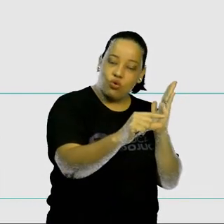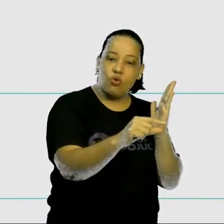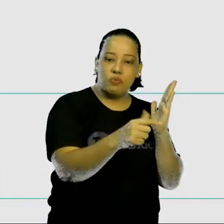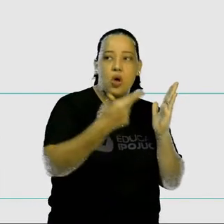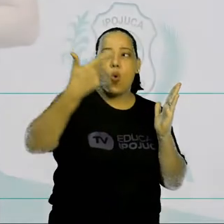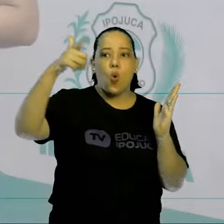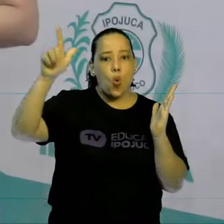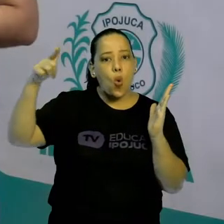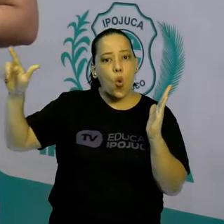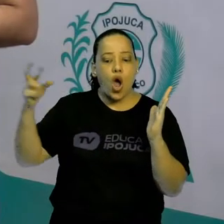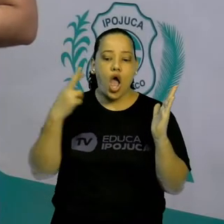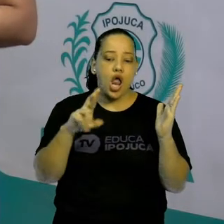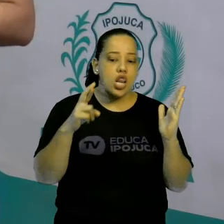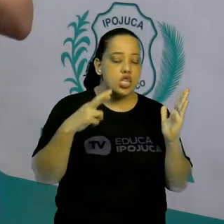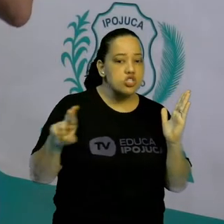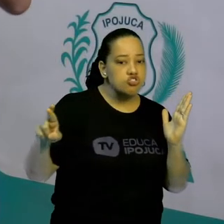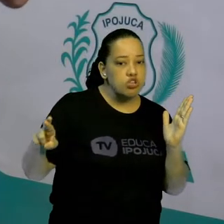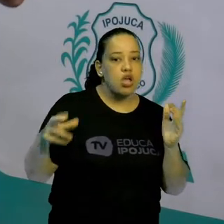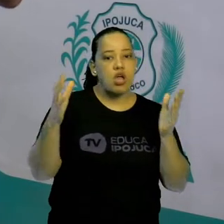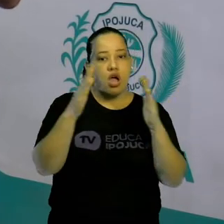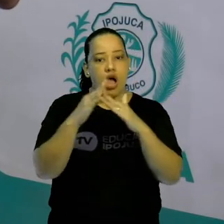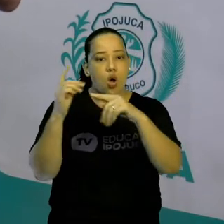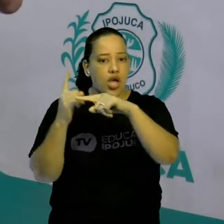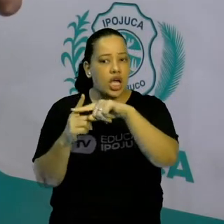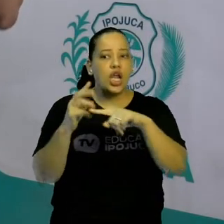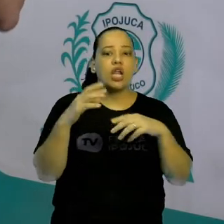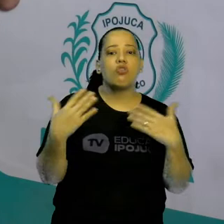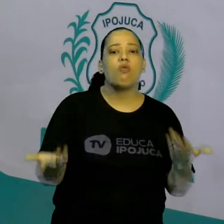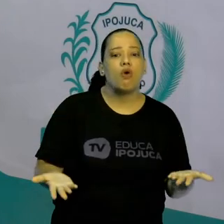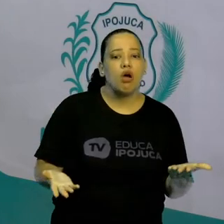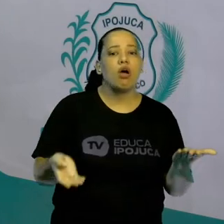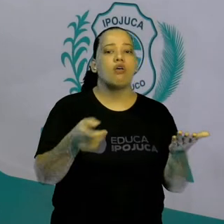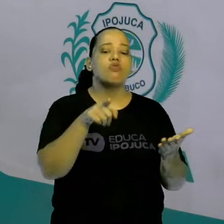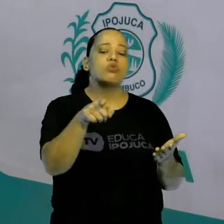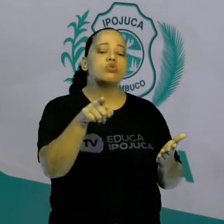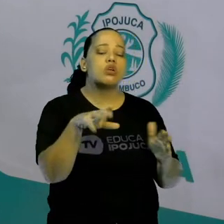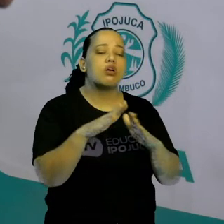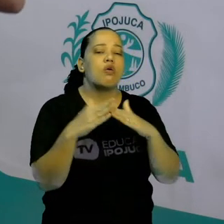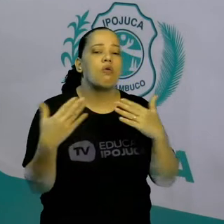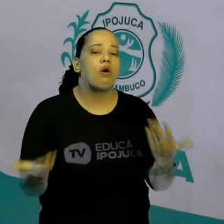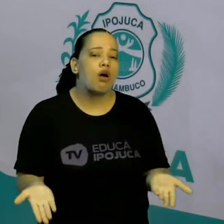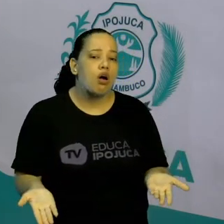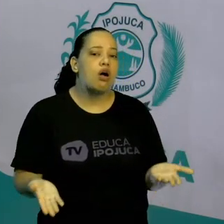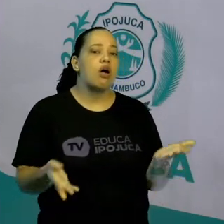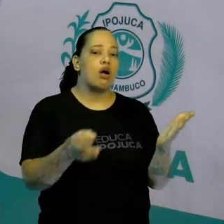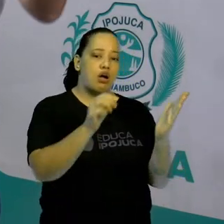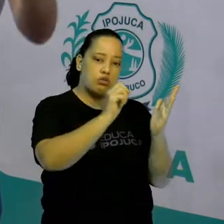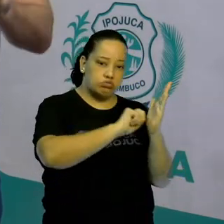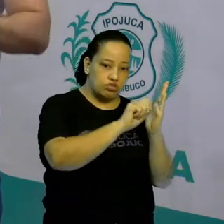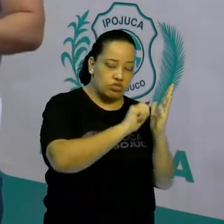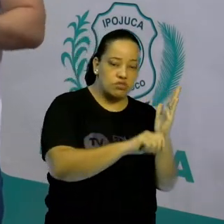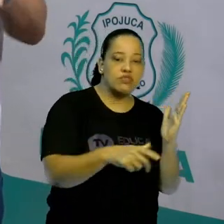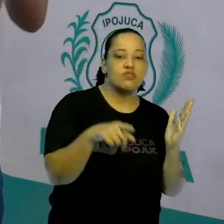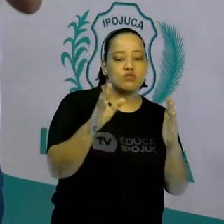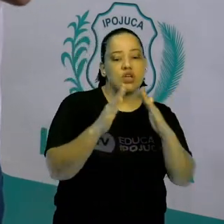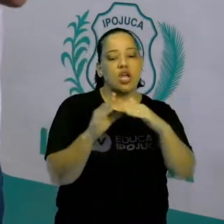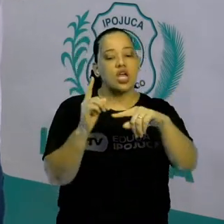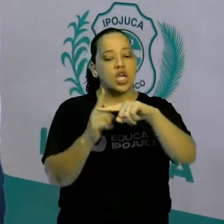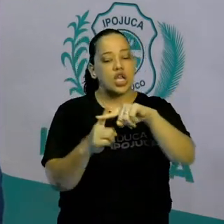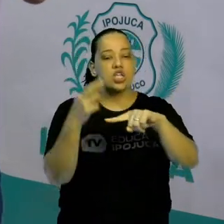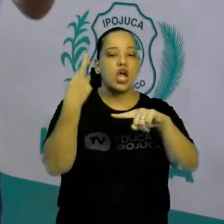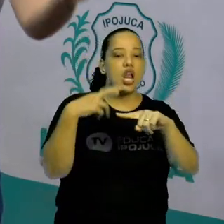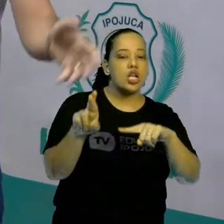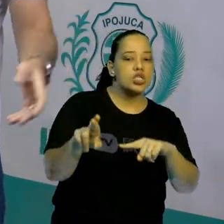a Inglaterra ali no século XVII. Escreva aí no seu caderno qual é a sua religião e uma outra religião que você